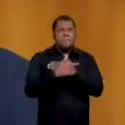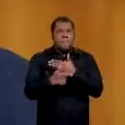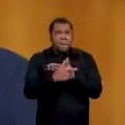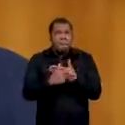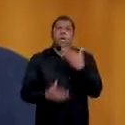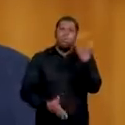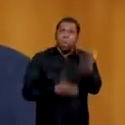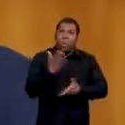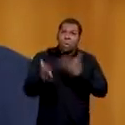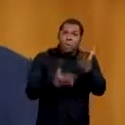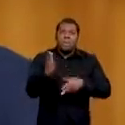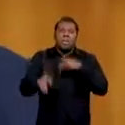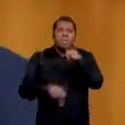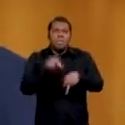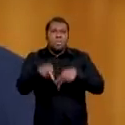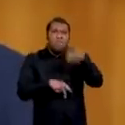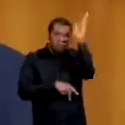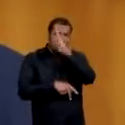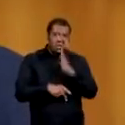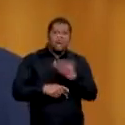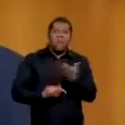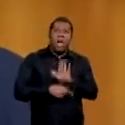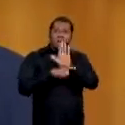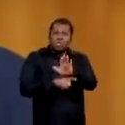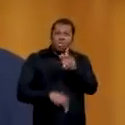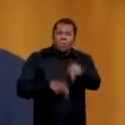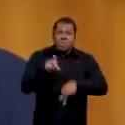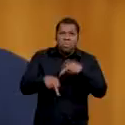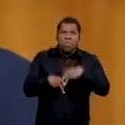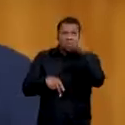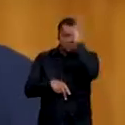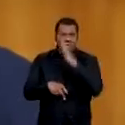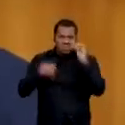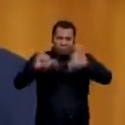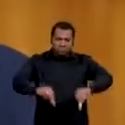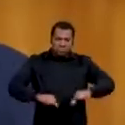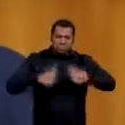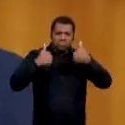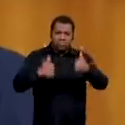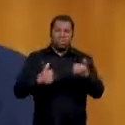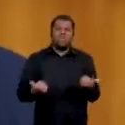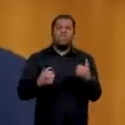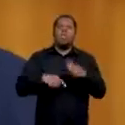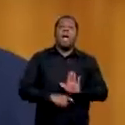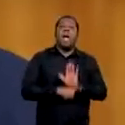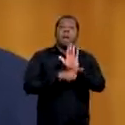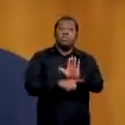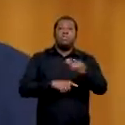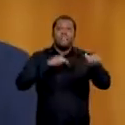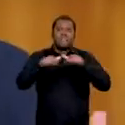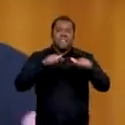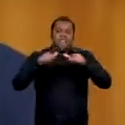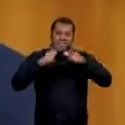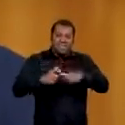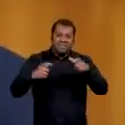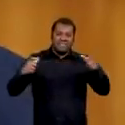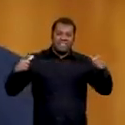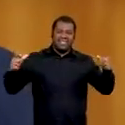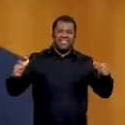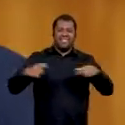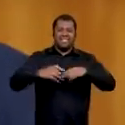missão. Fazer com que o povo melhore de vida é a nossa missão. Gerar emprego é a nossa missão. E nós vamos